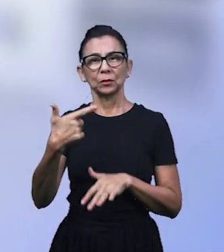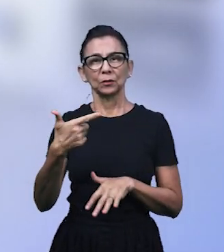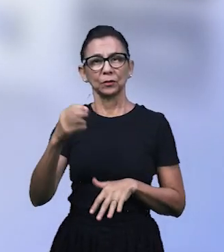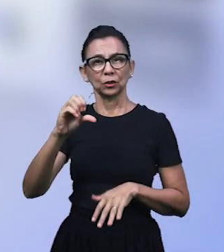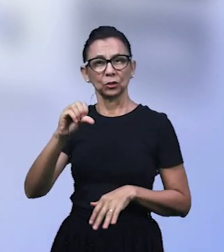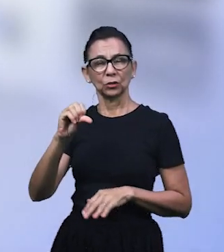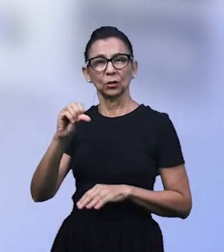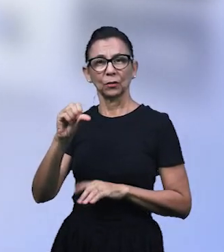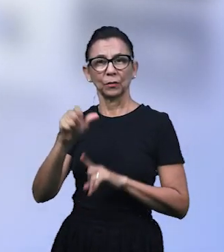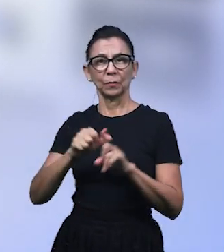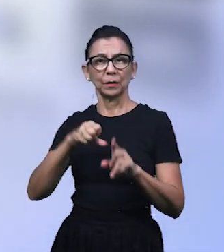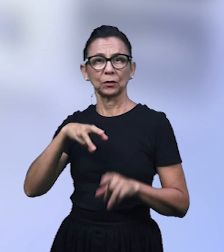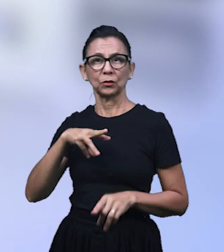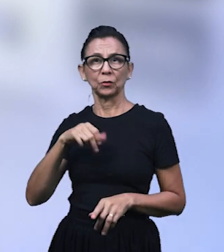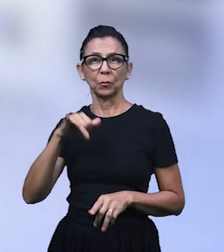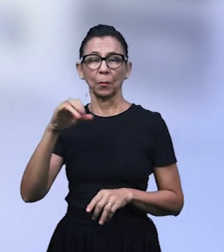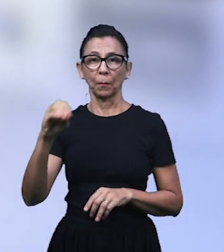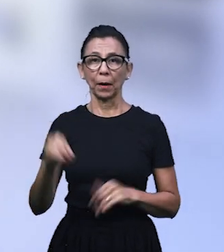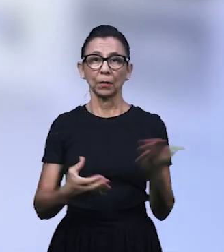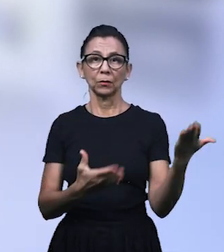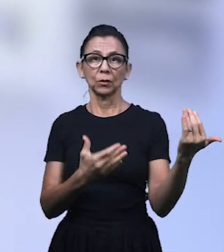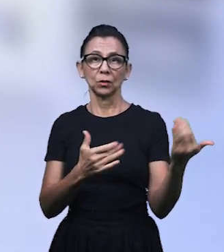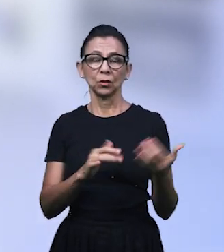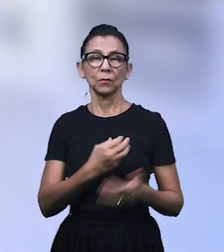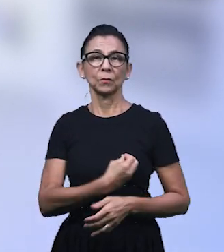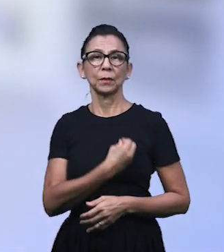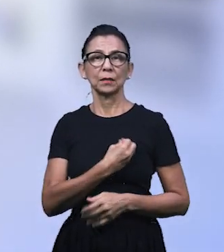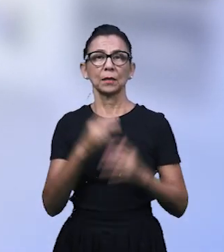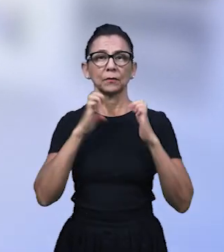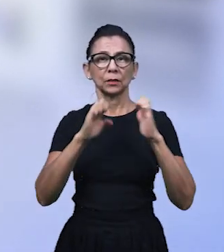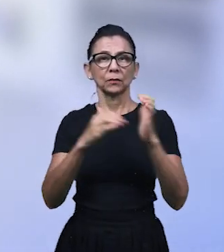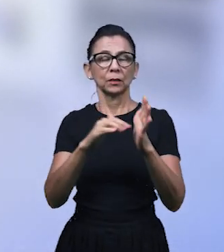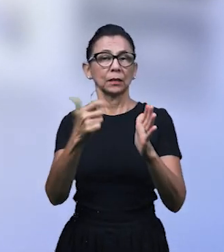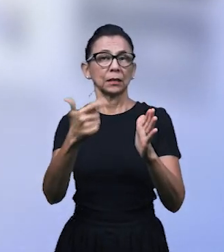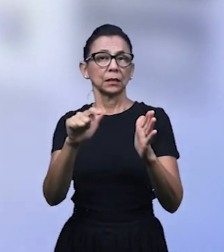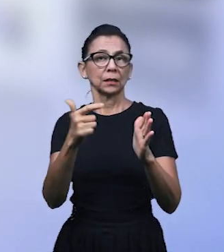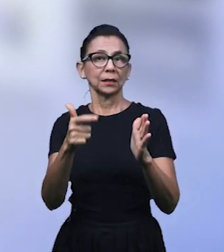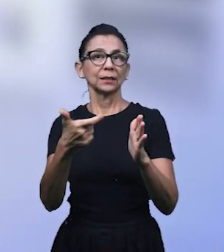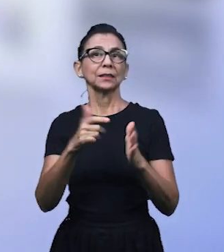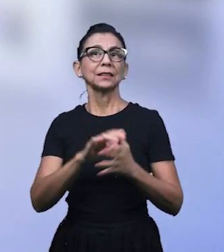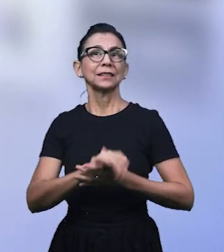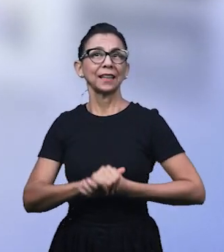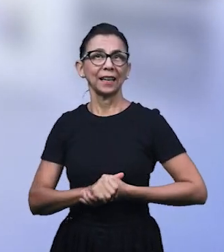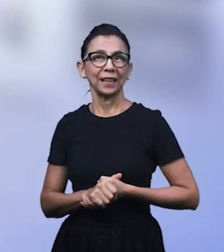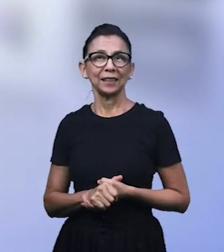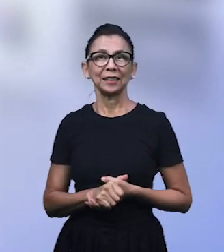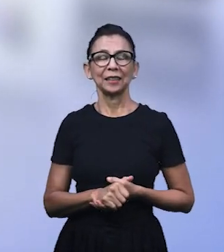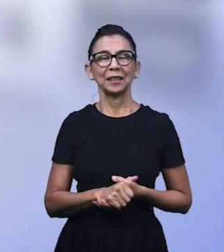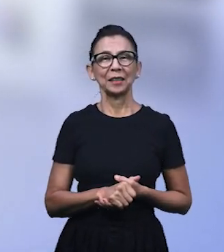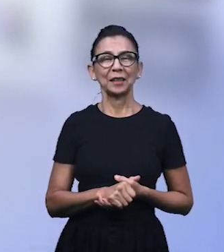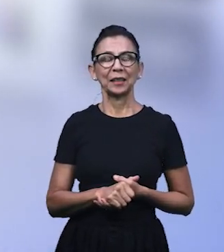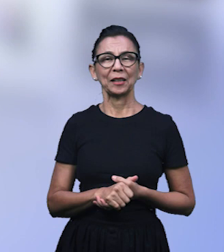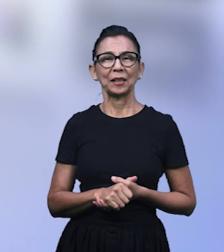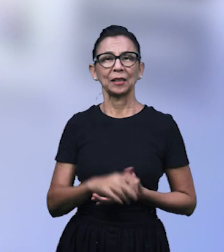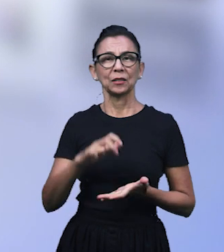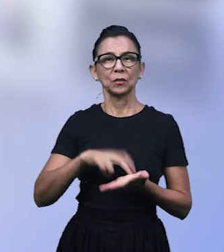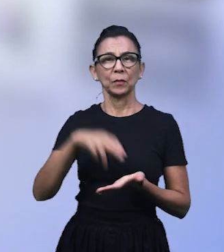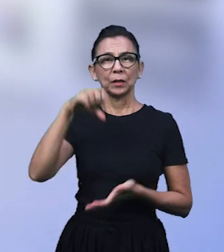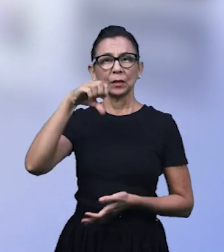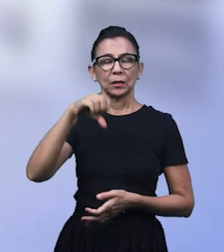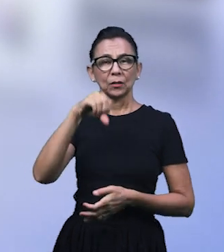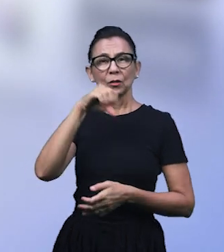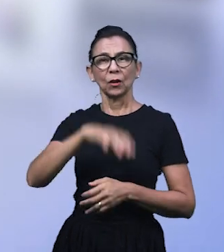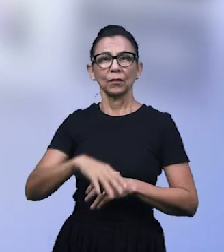Evangelho Sem Fronteiras, às 11h30 da manhã, hora local, diretamente da igreja de Hallandale Beach, com transmissão